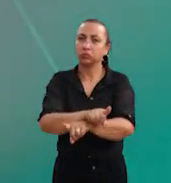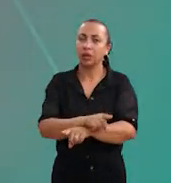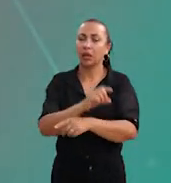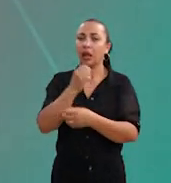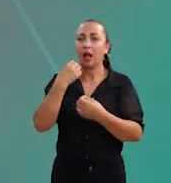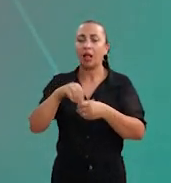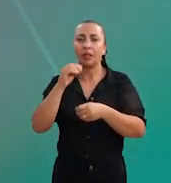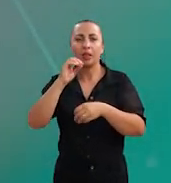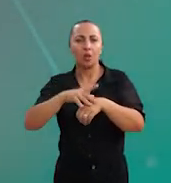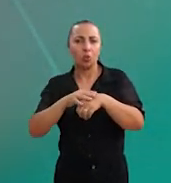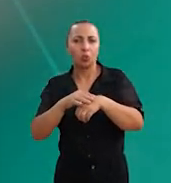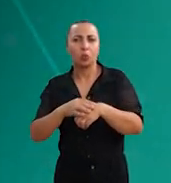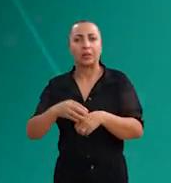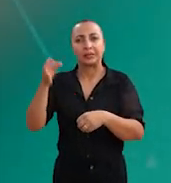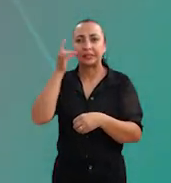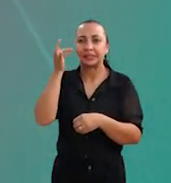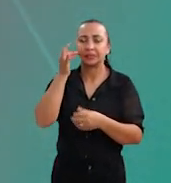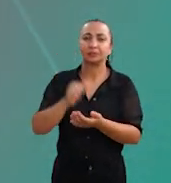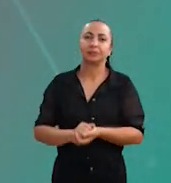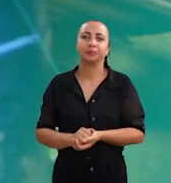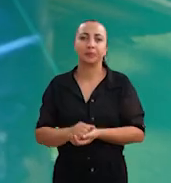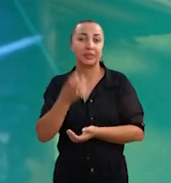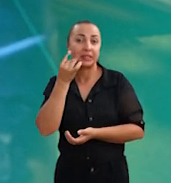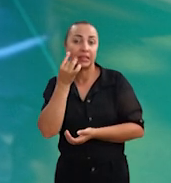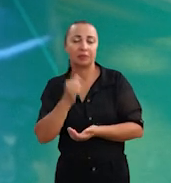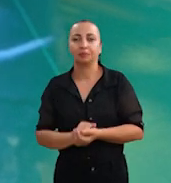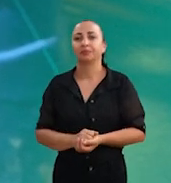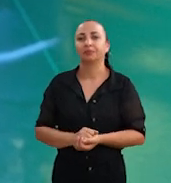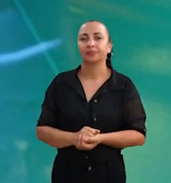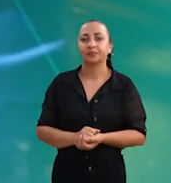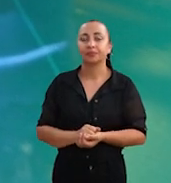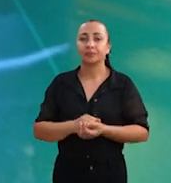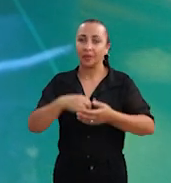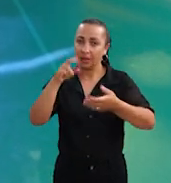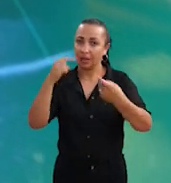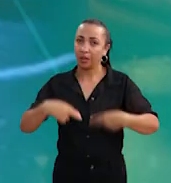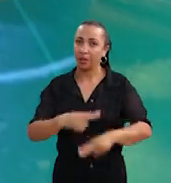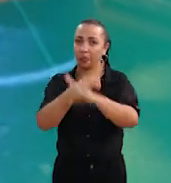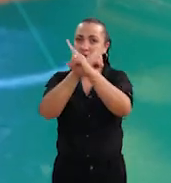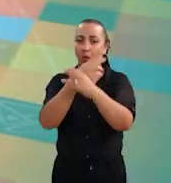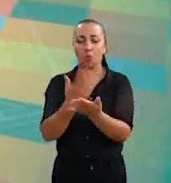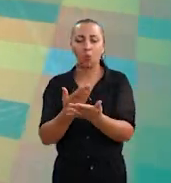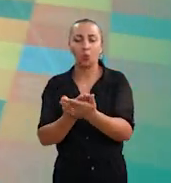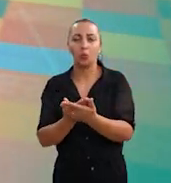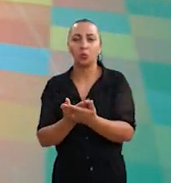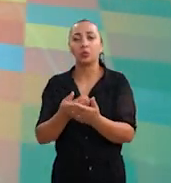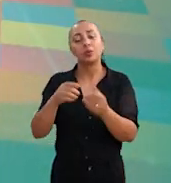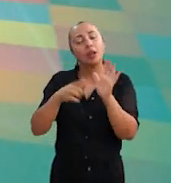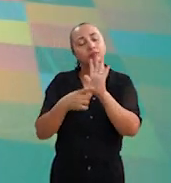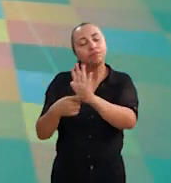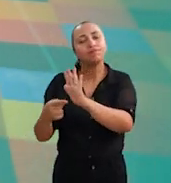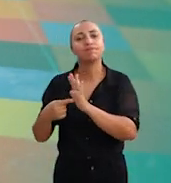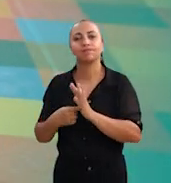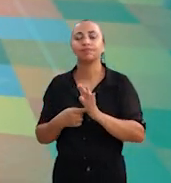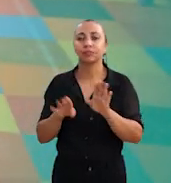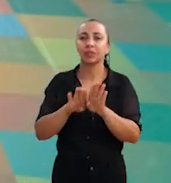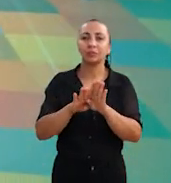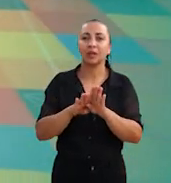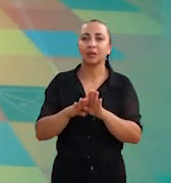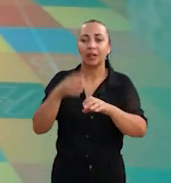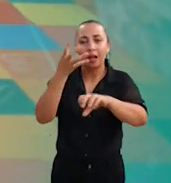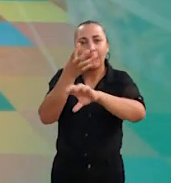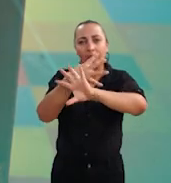combater a leishmaniose, doença endêmica no Ceará. Na Universidade do Estado da Bahia, um estudo aborda a contribuição da